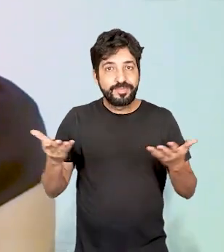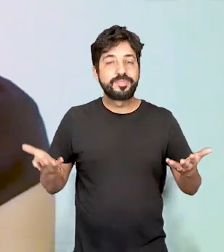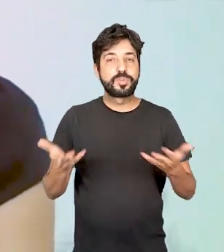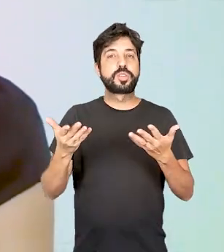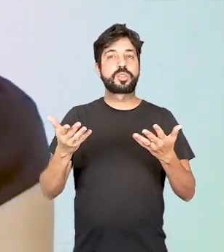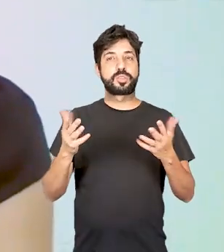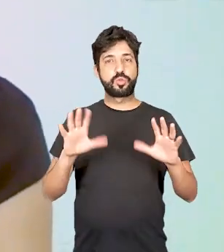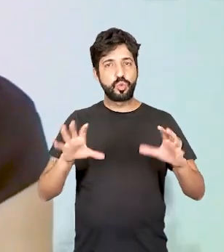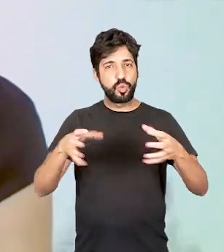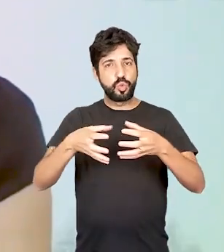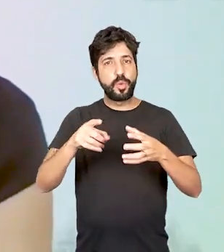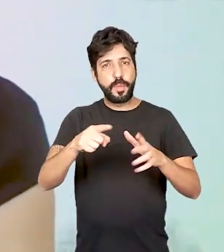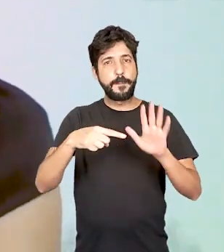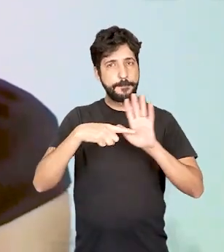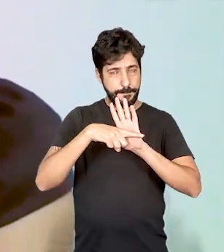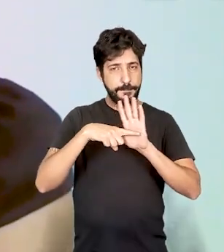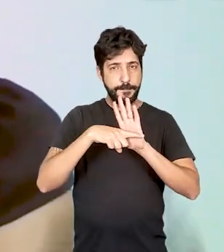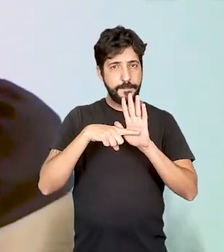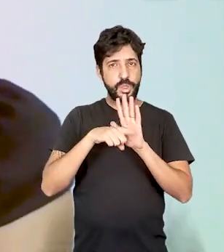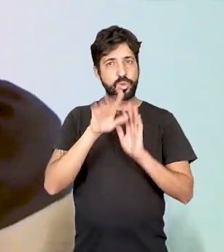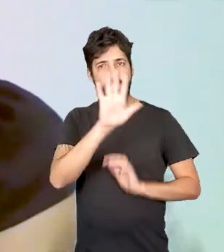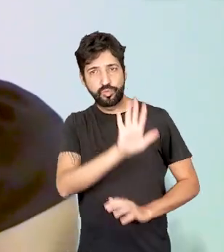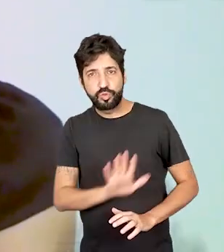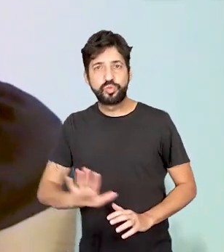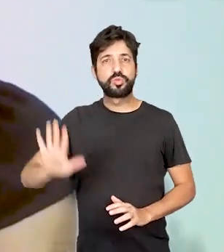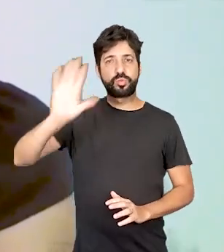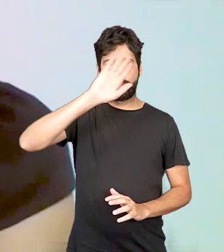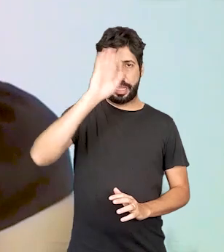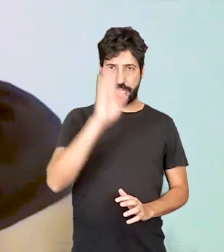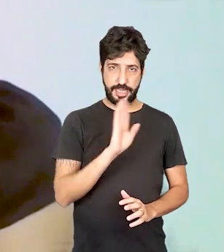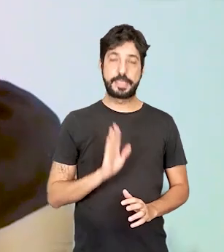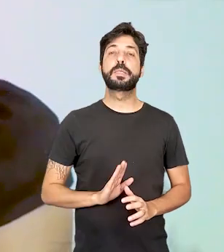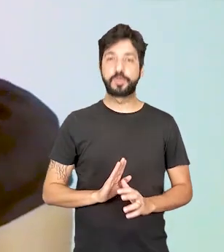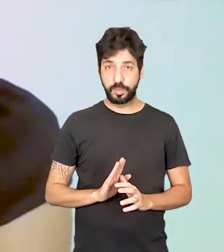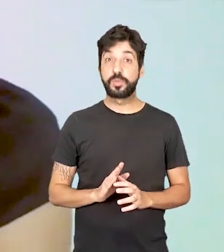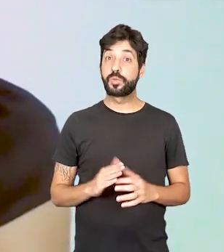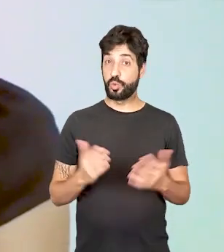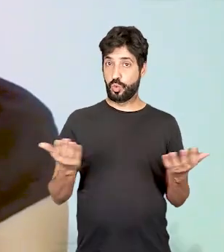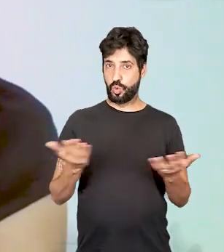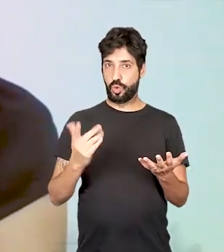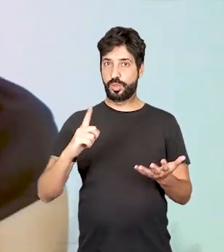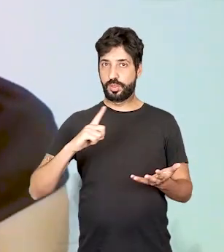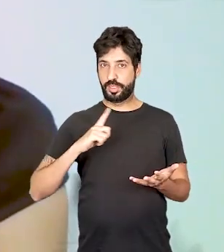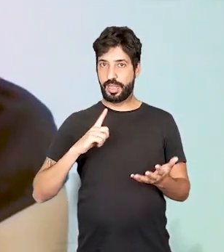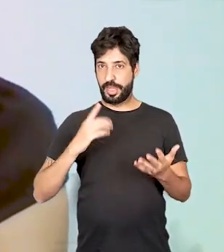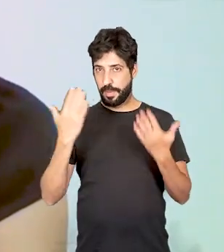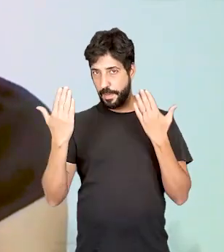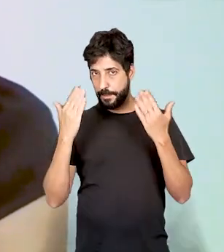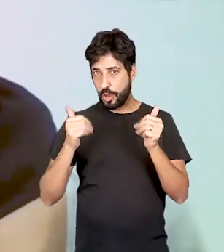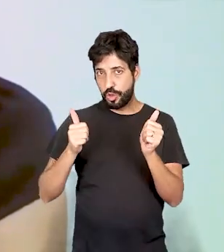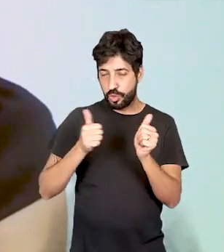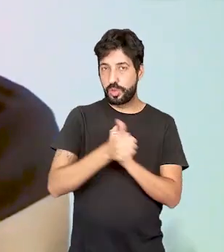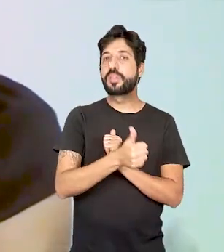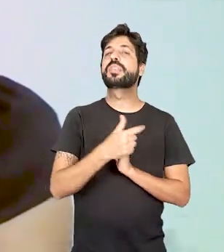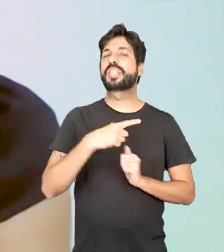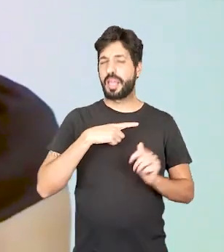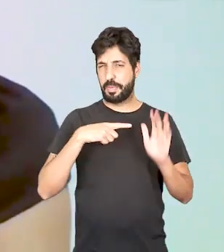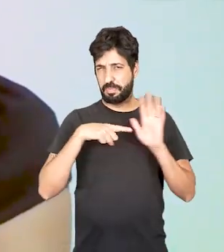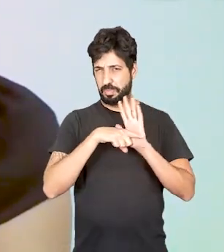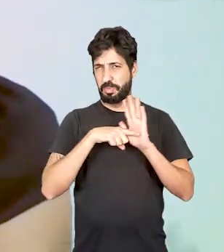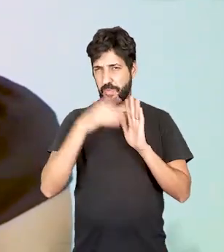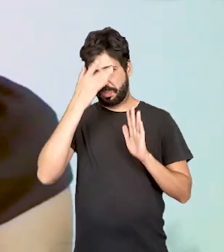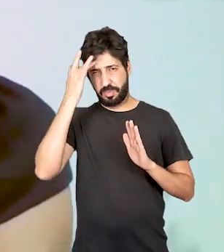a articulação entre pesquisadores, né, de todas as regiões do Brasil. Então, a gente tem hoje, né, na psicologia do esporte,